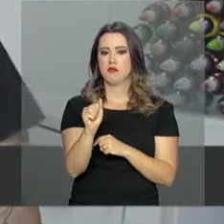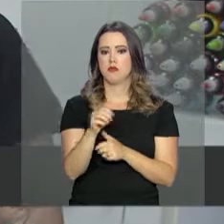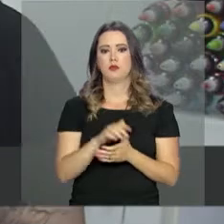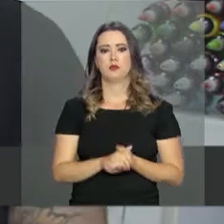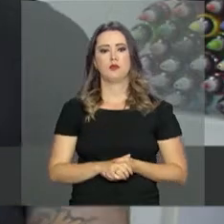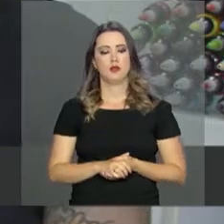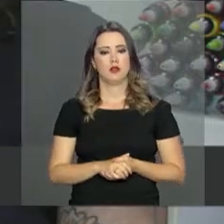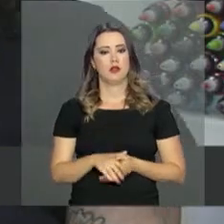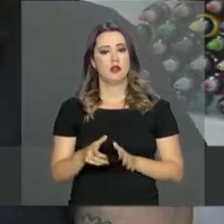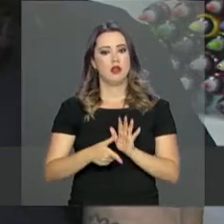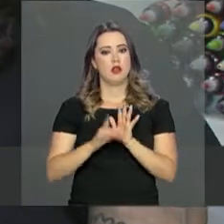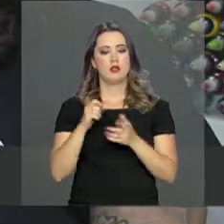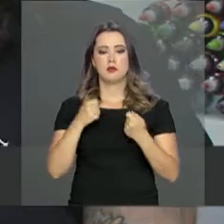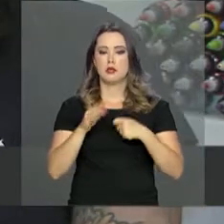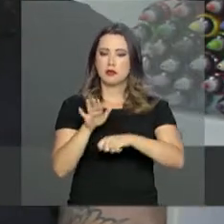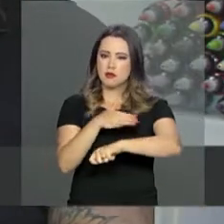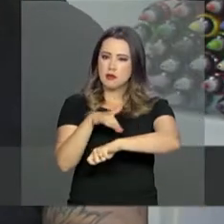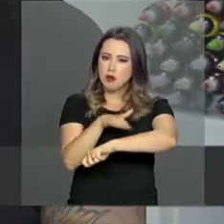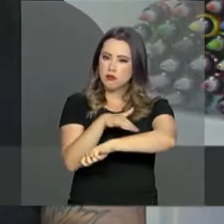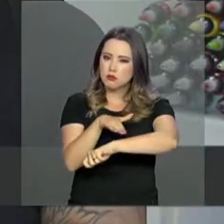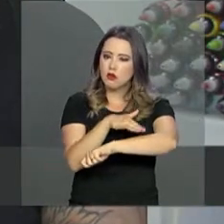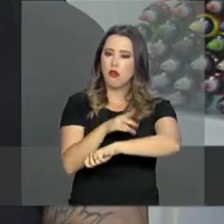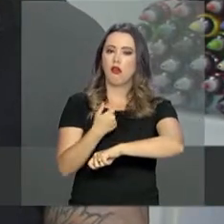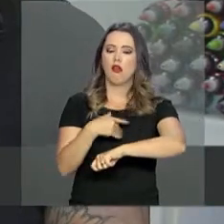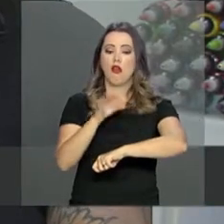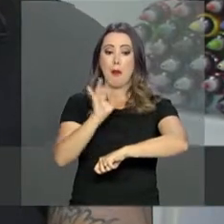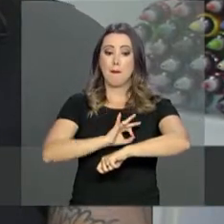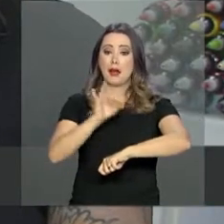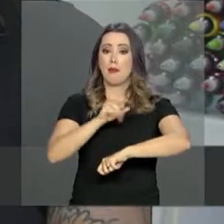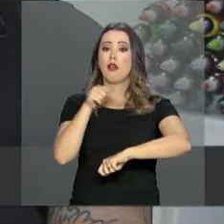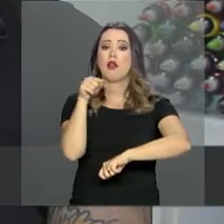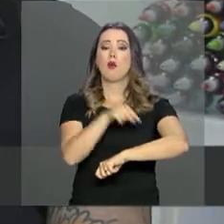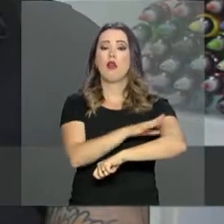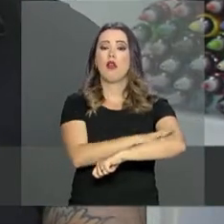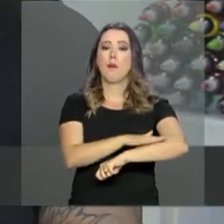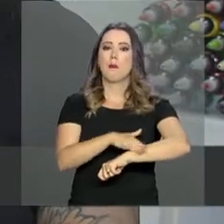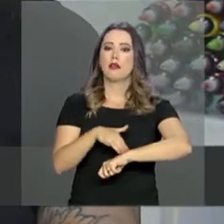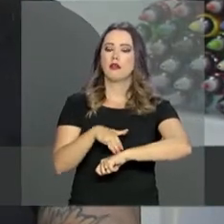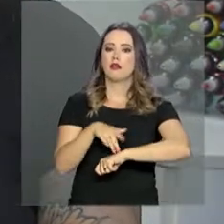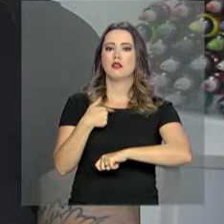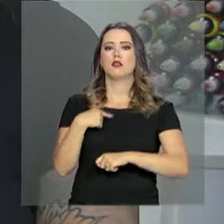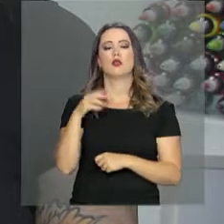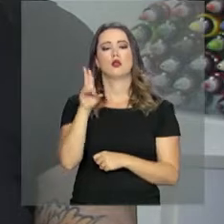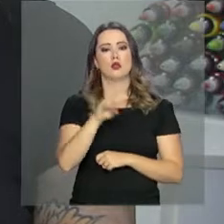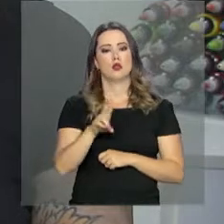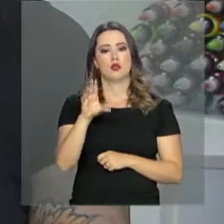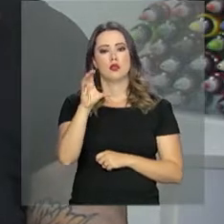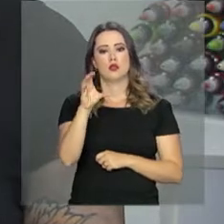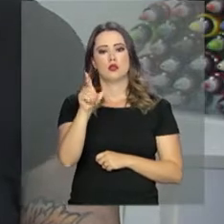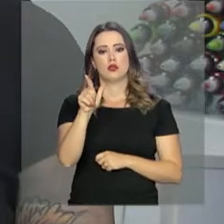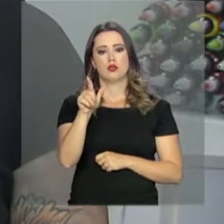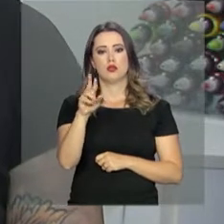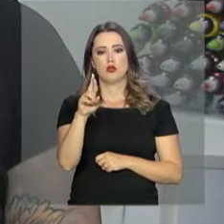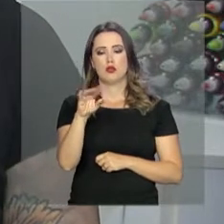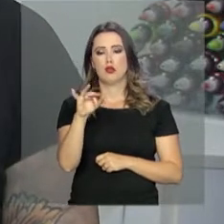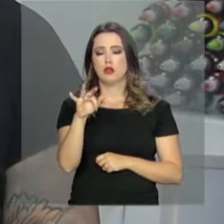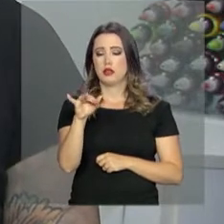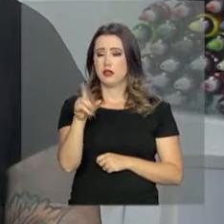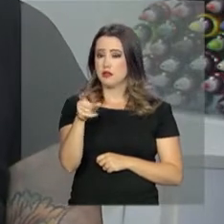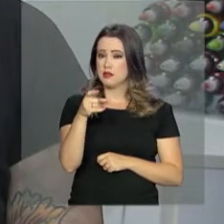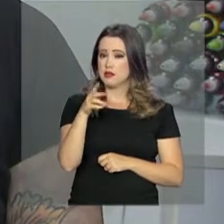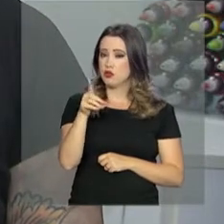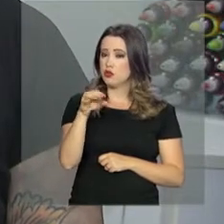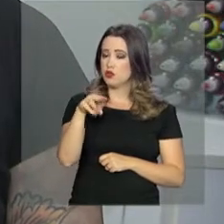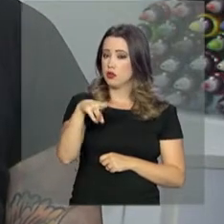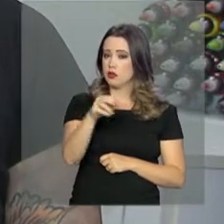nessa prepara a pele então a gente usa né o uso clorexidina que é um sabonete para assepsia de pele